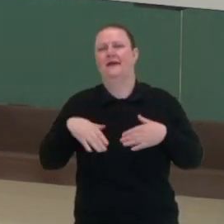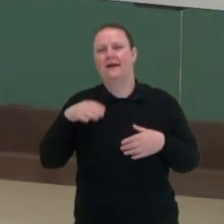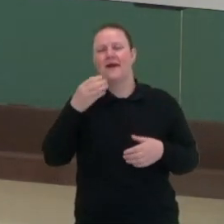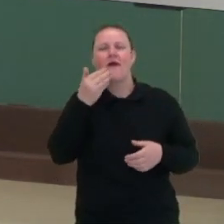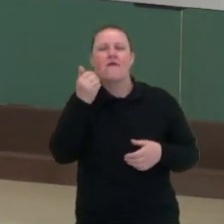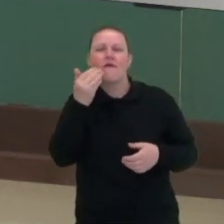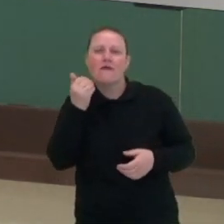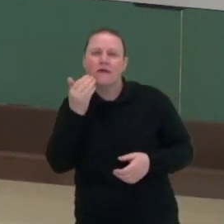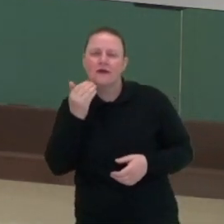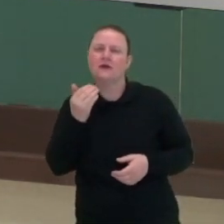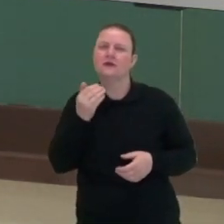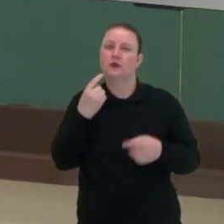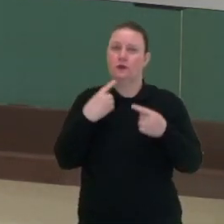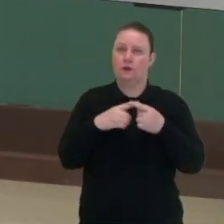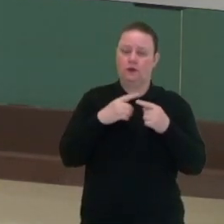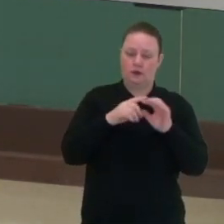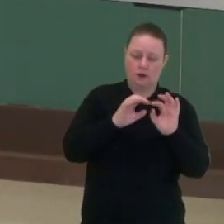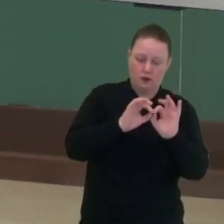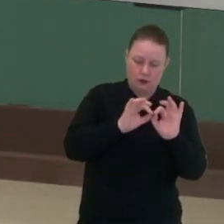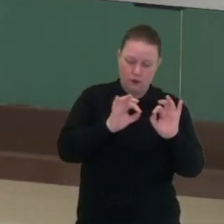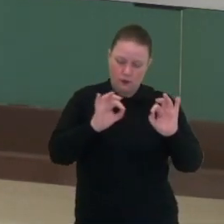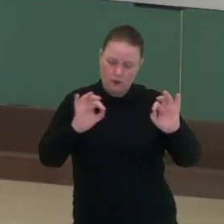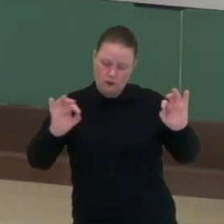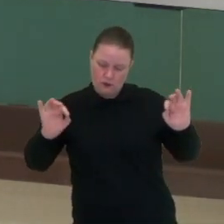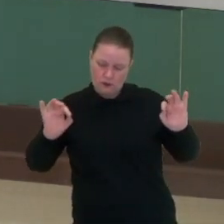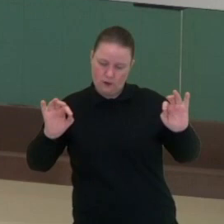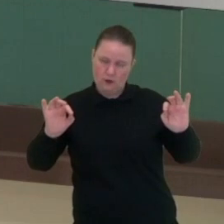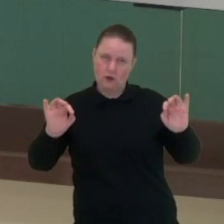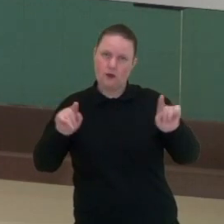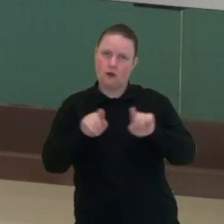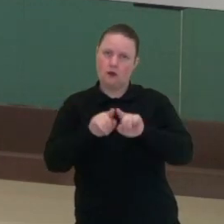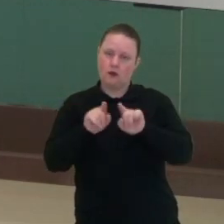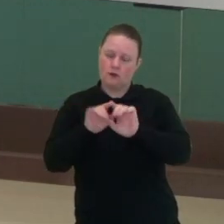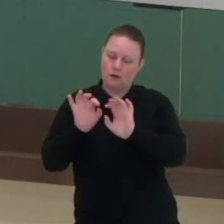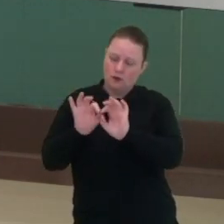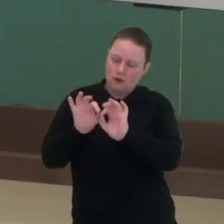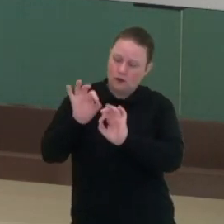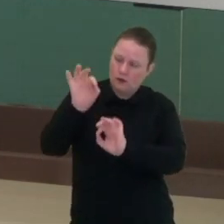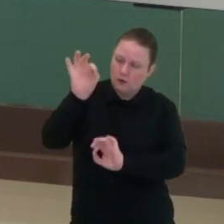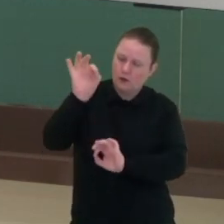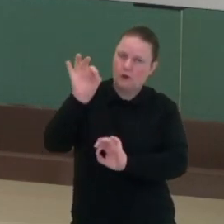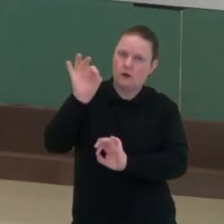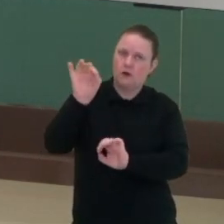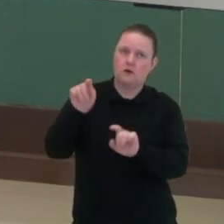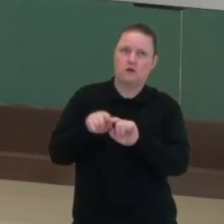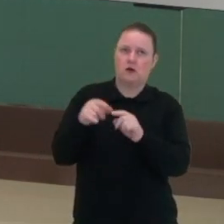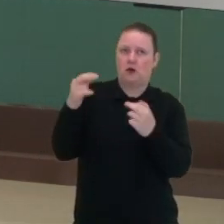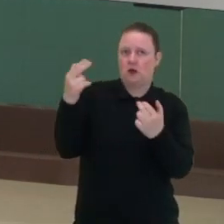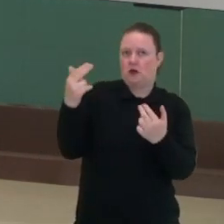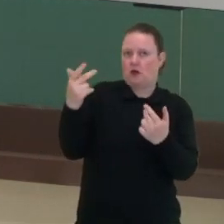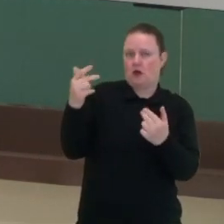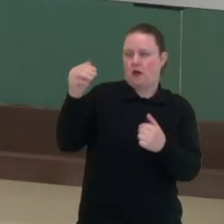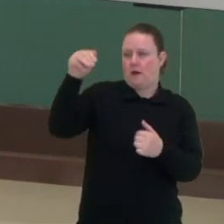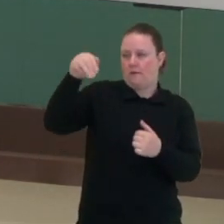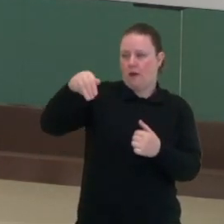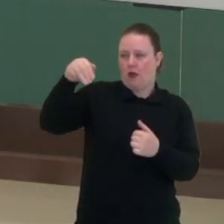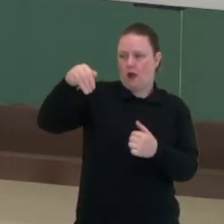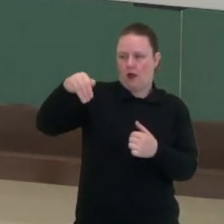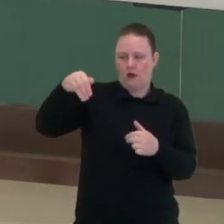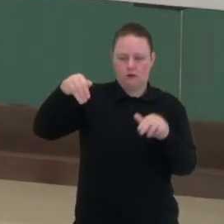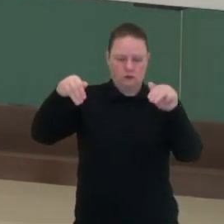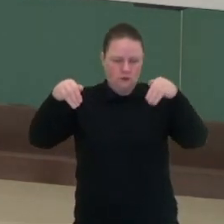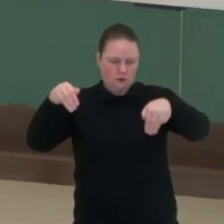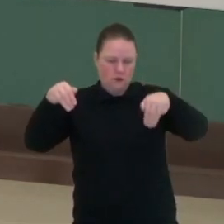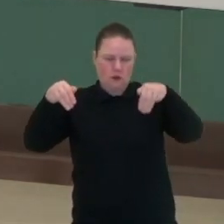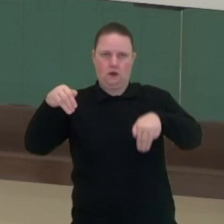Porque tanto o comprimento quanto a largura, elas estão na mesma unidade de medida. Então,